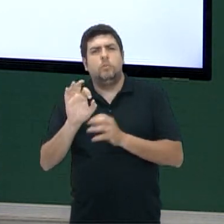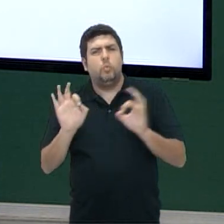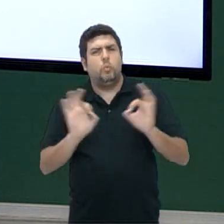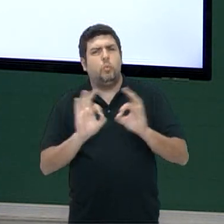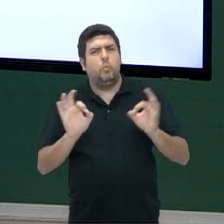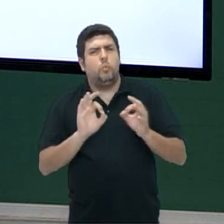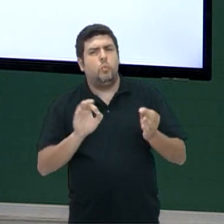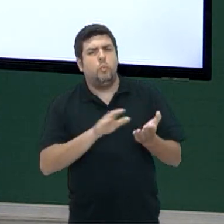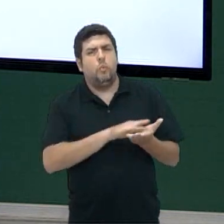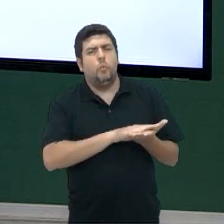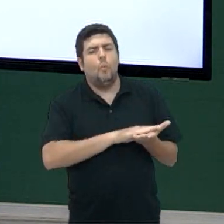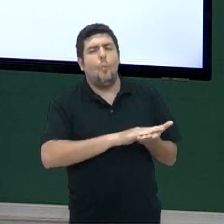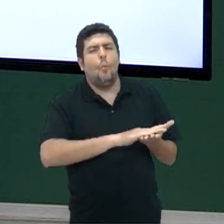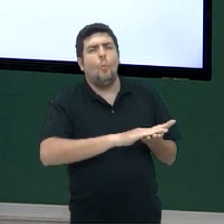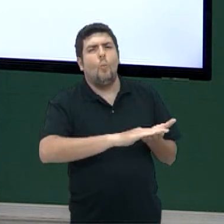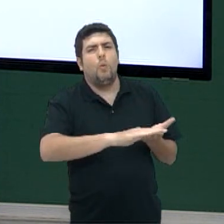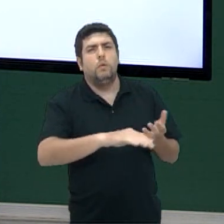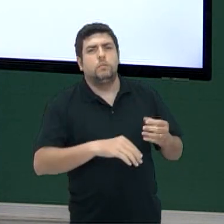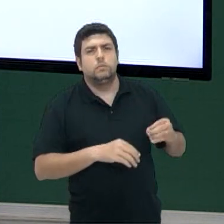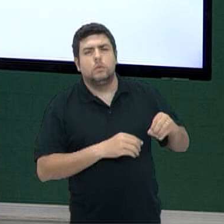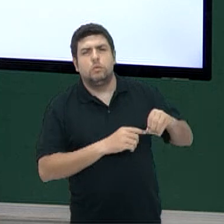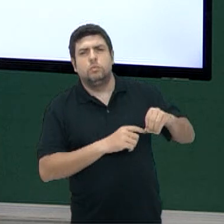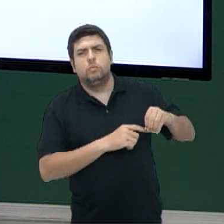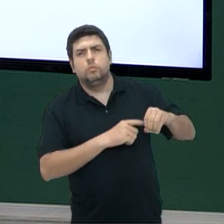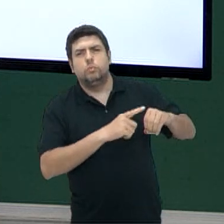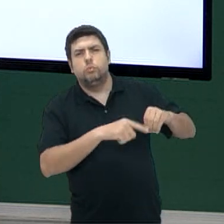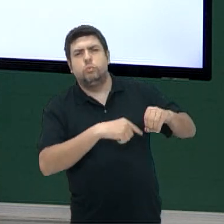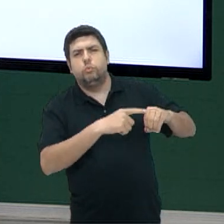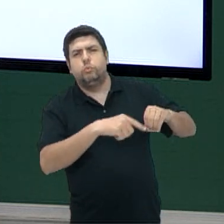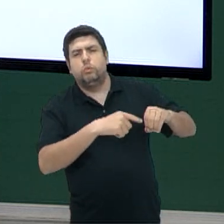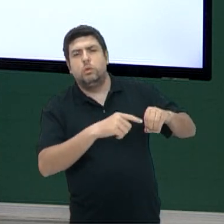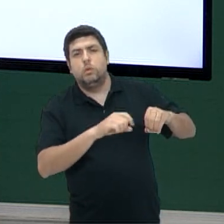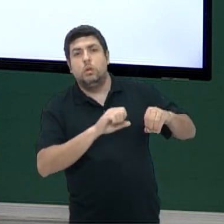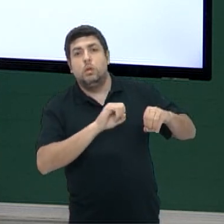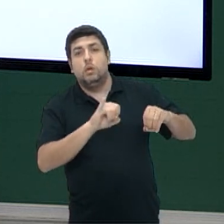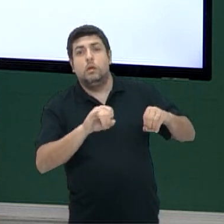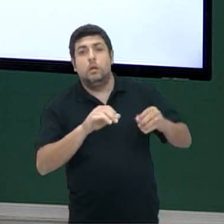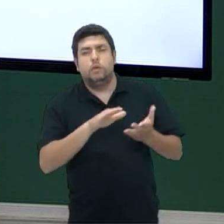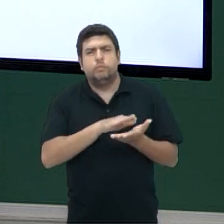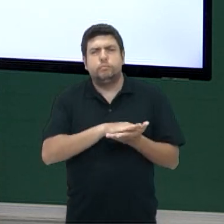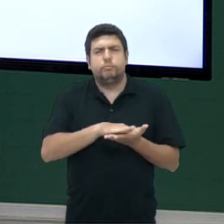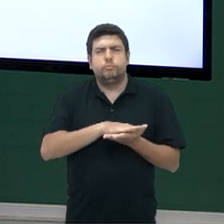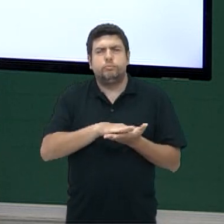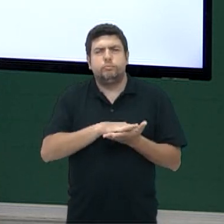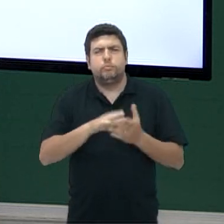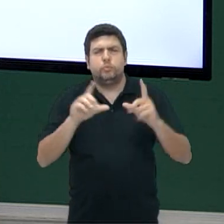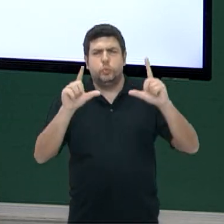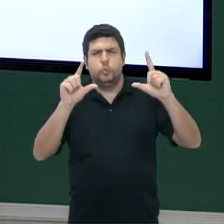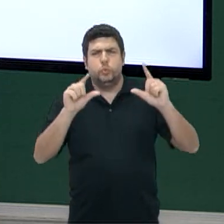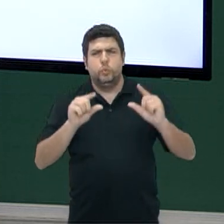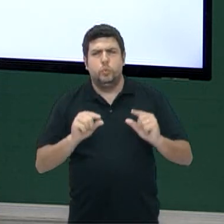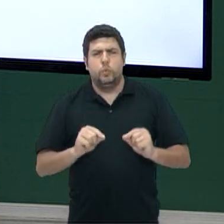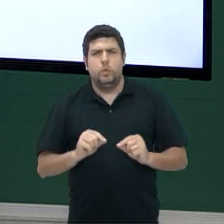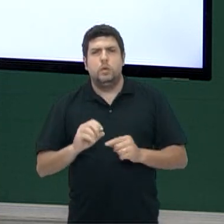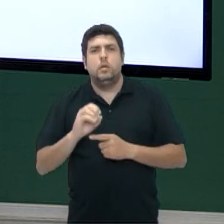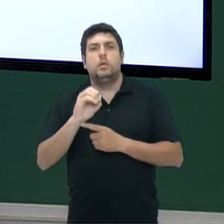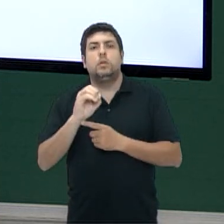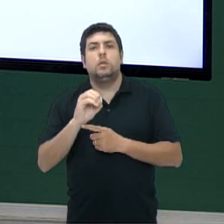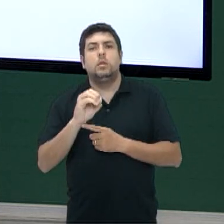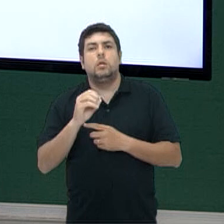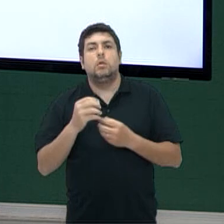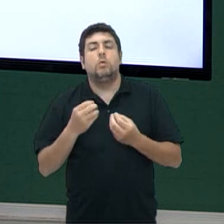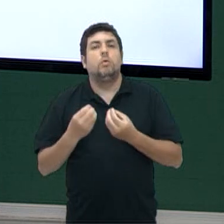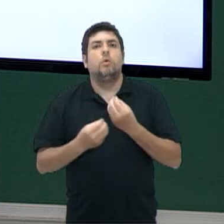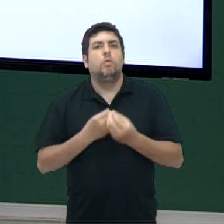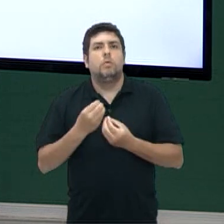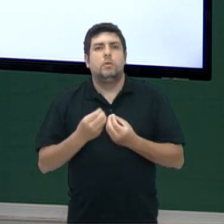questão. E se você reduzir o atrito para zero? Isso é um exemplo mental. Albert Einstein, por exemplo, fazia muito